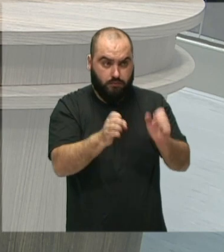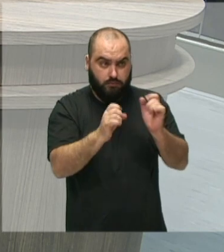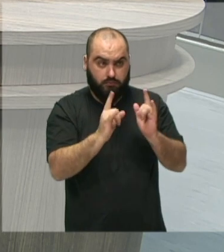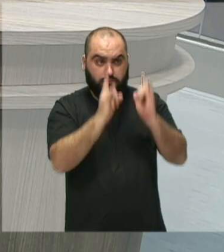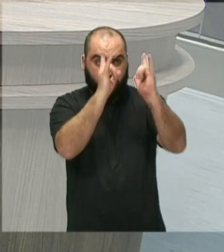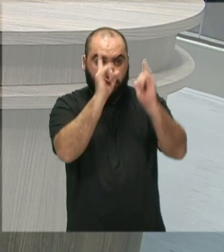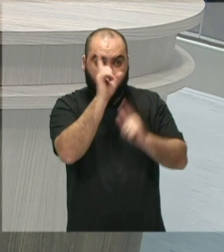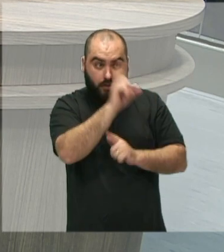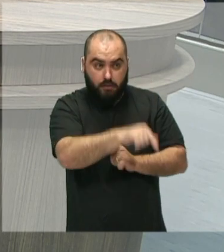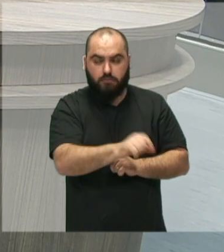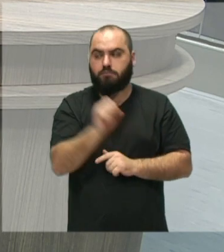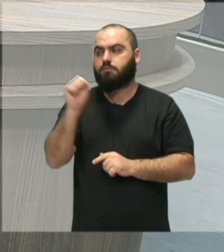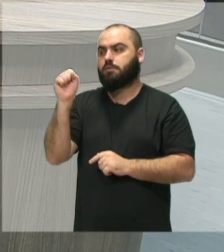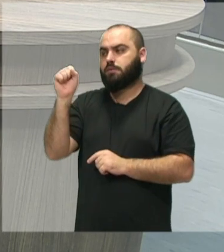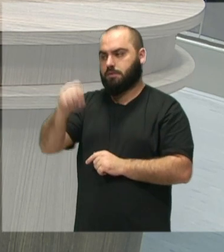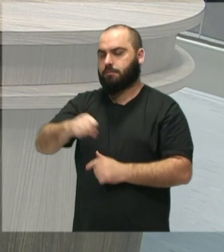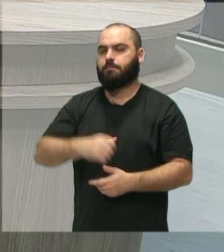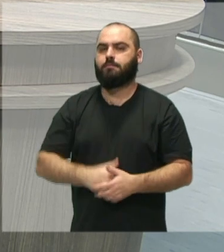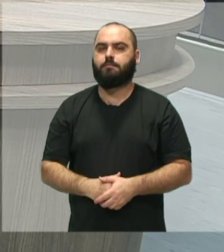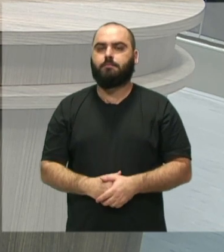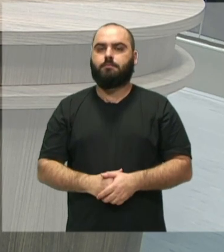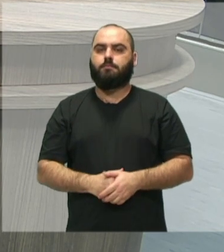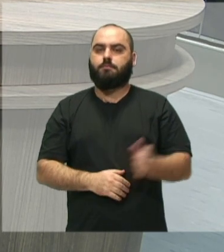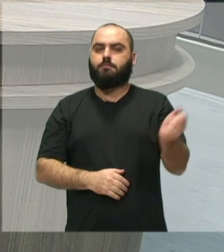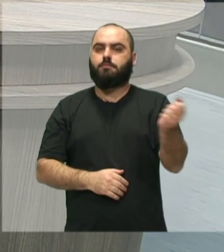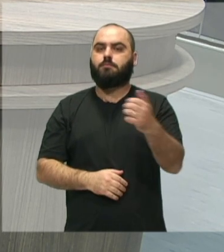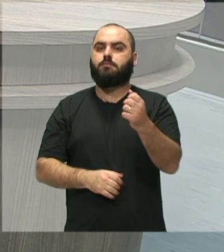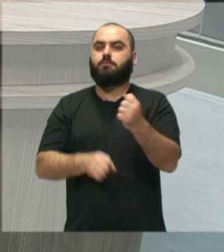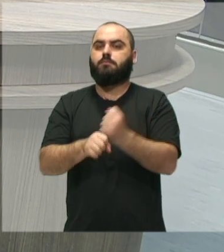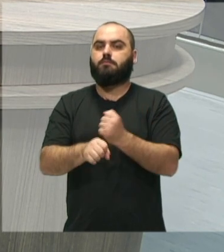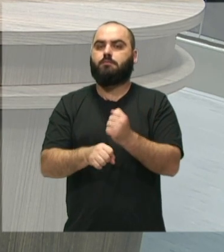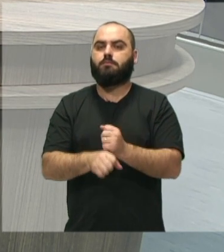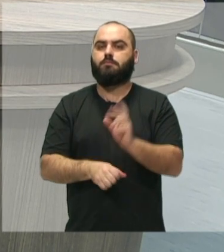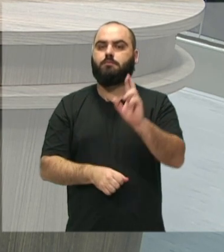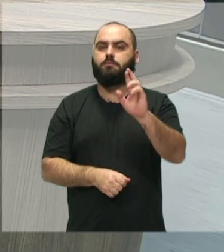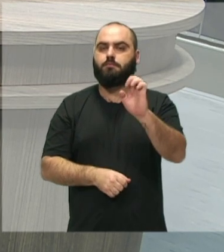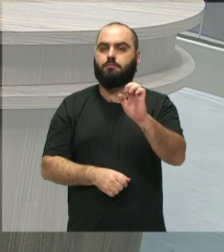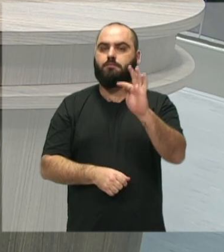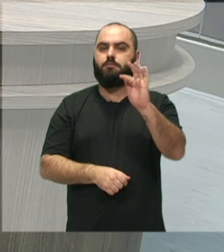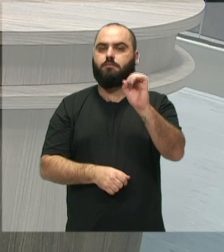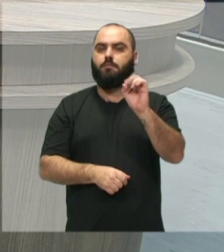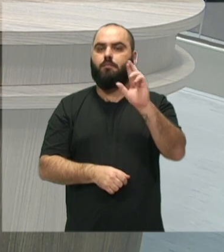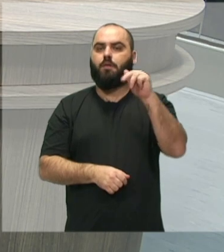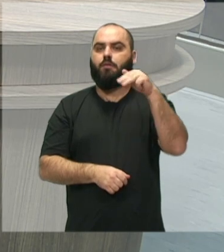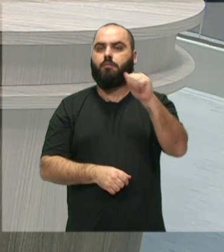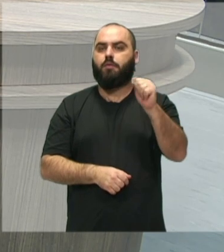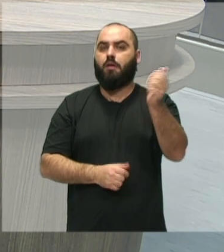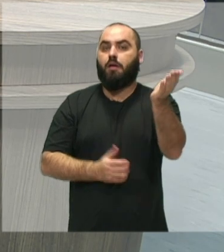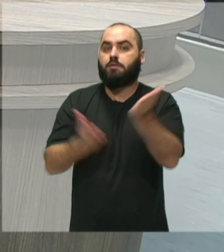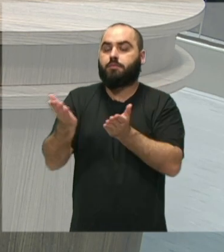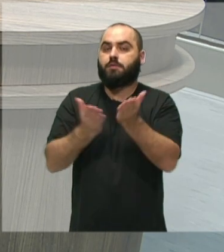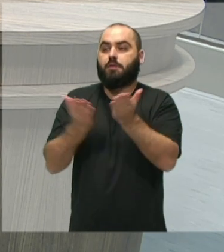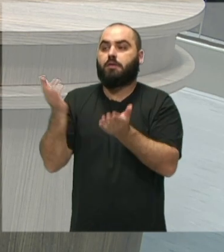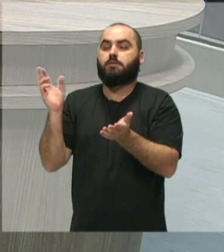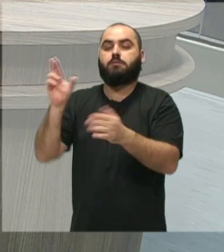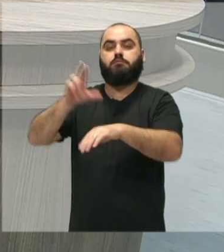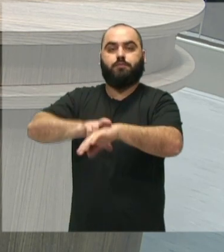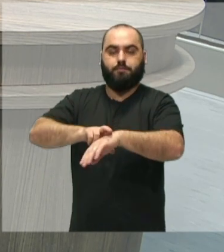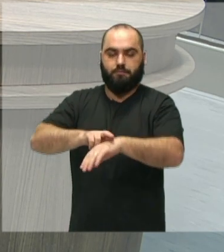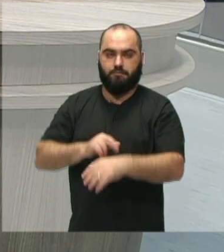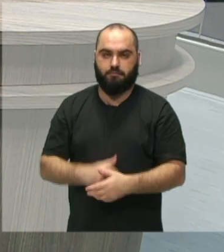Isso, o nome da obra é Reforma, Adequação de Acessibilidade e Restauro, né? Aí